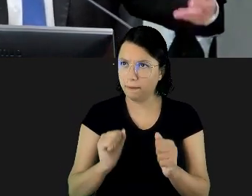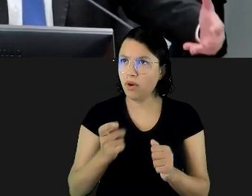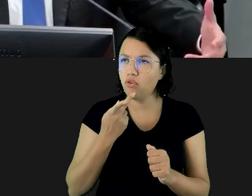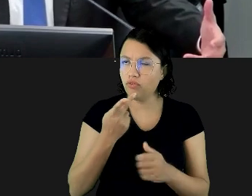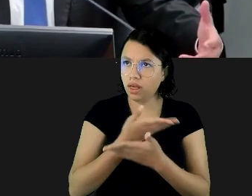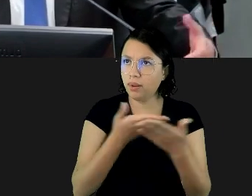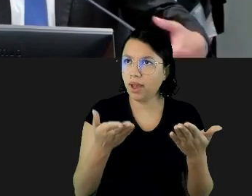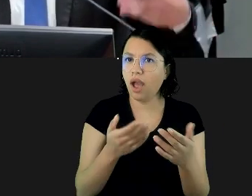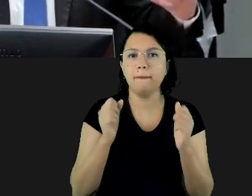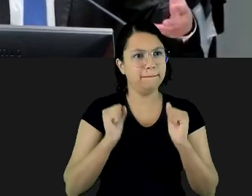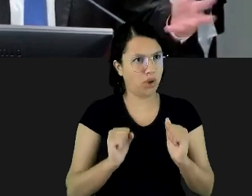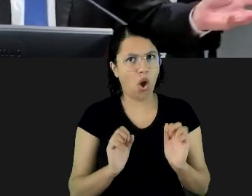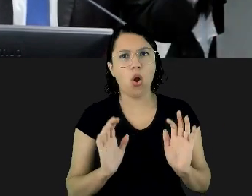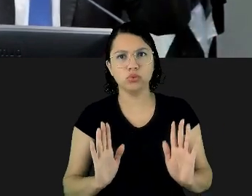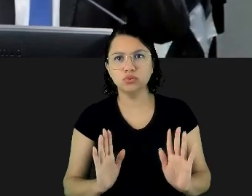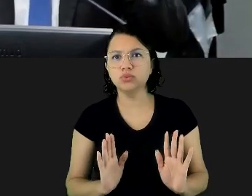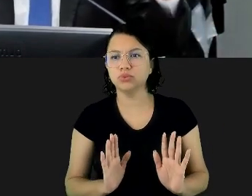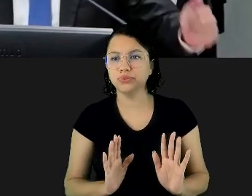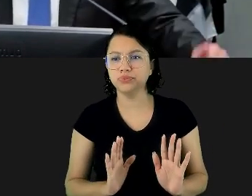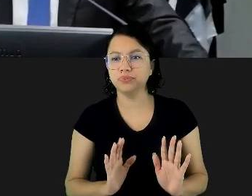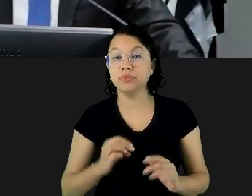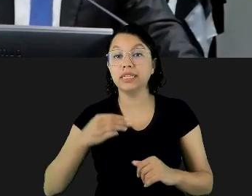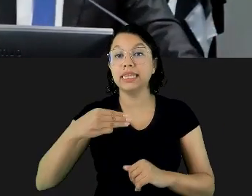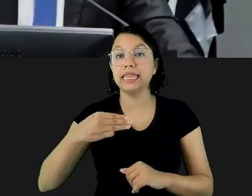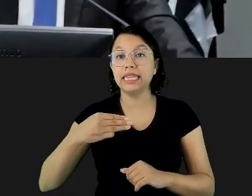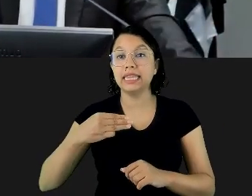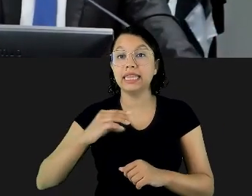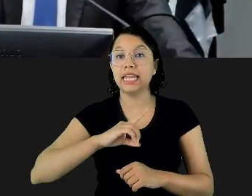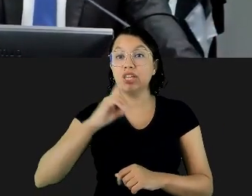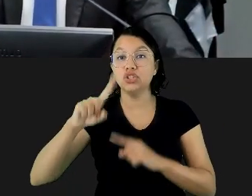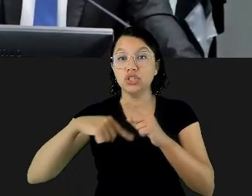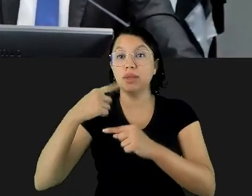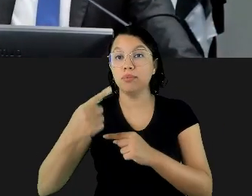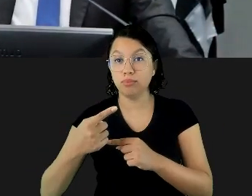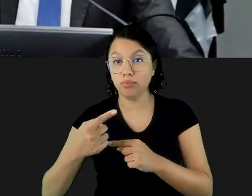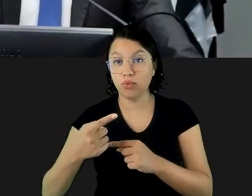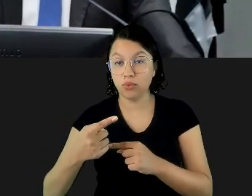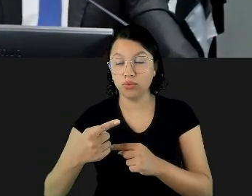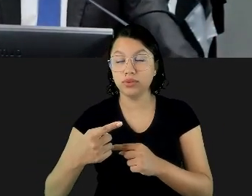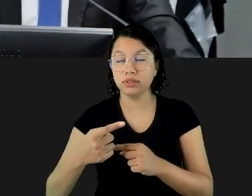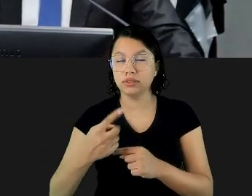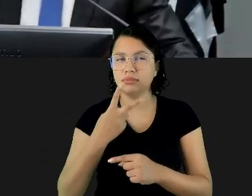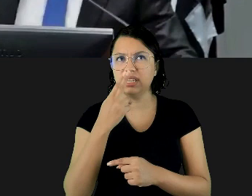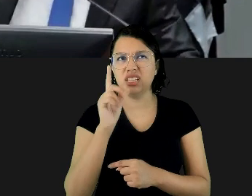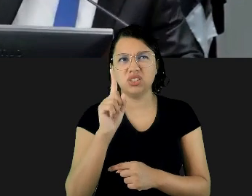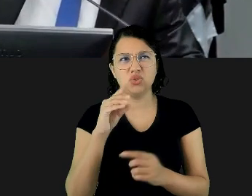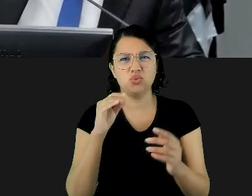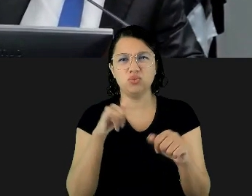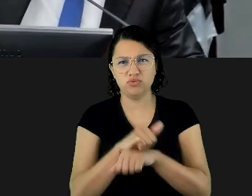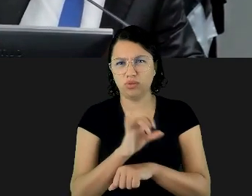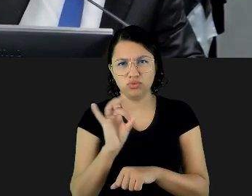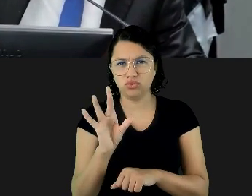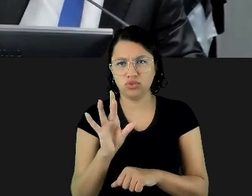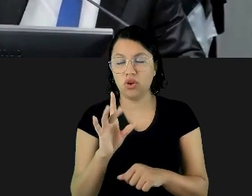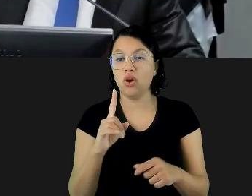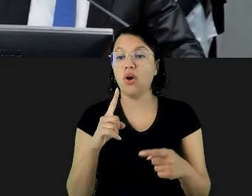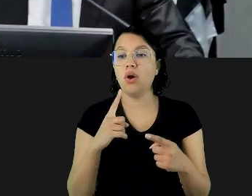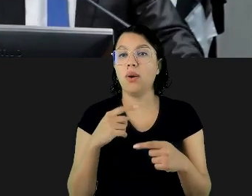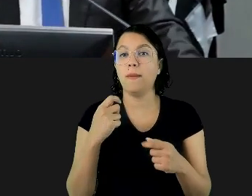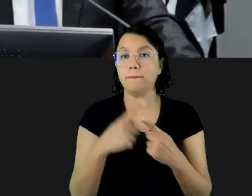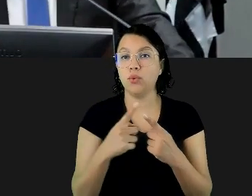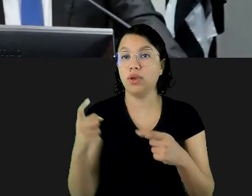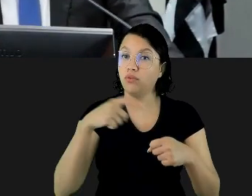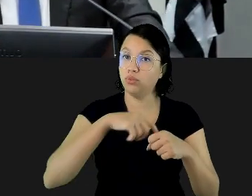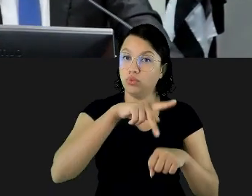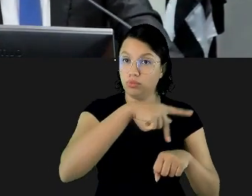Dali 3 dias ele levou os 9 embaixadores. Parece que só um que não foi, que estava lá para o país dele. Desse time de país que está